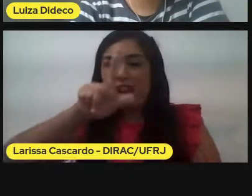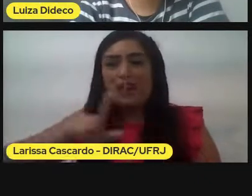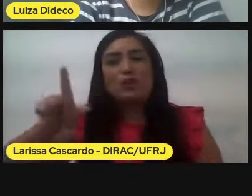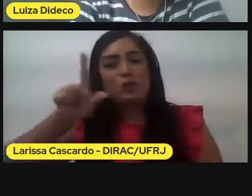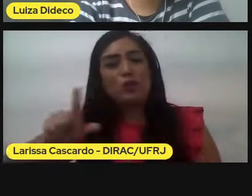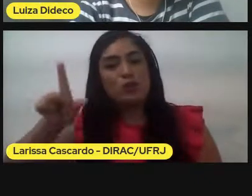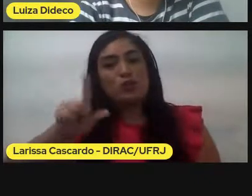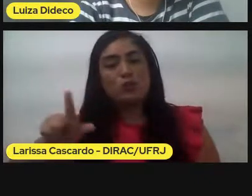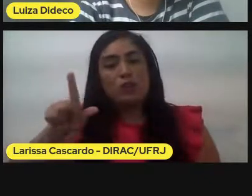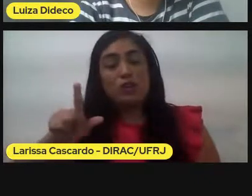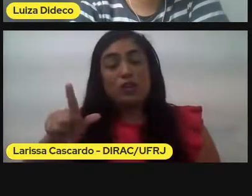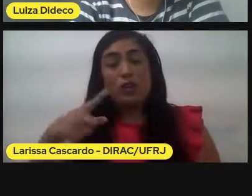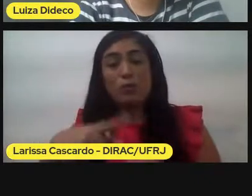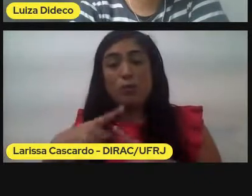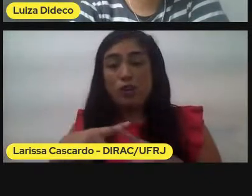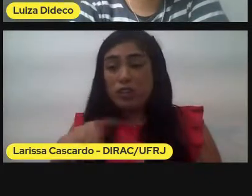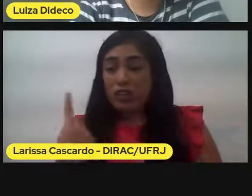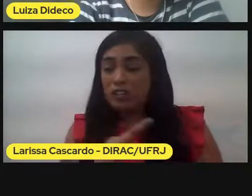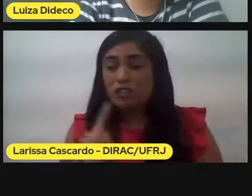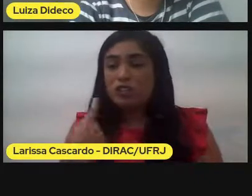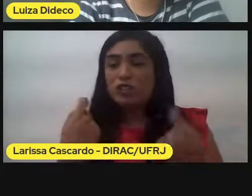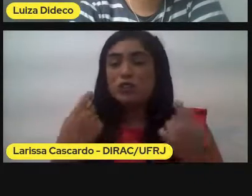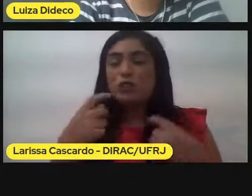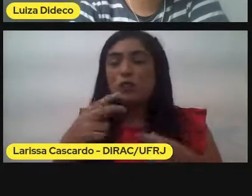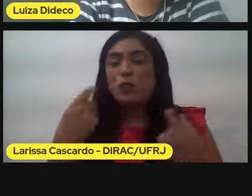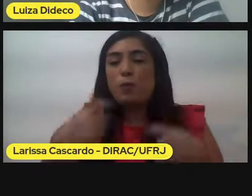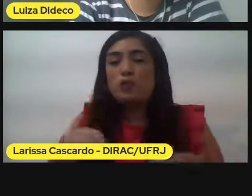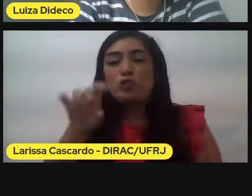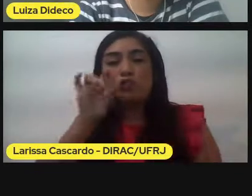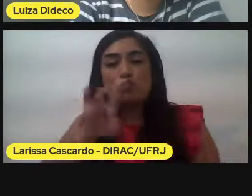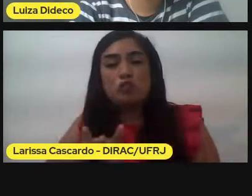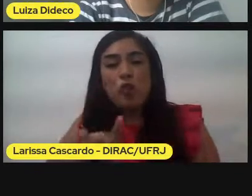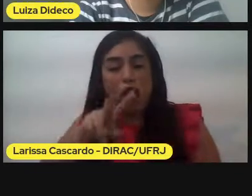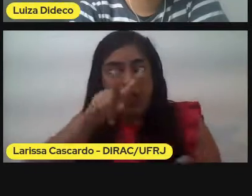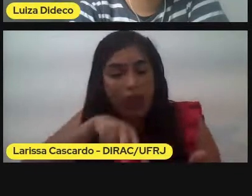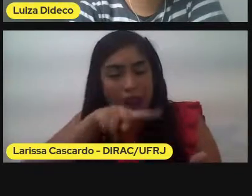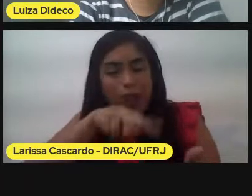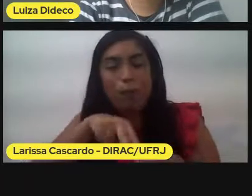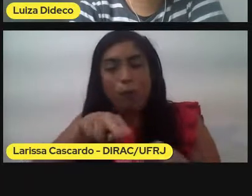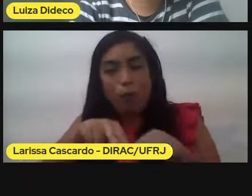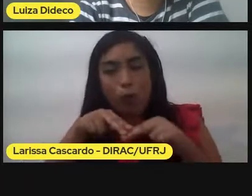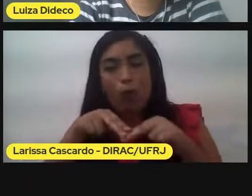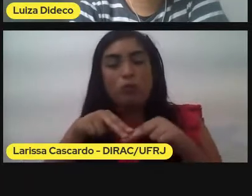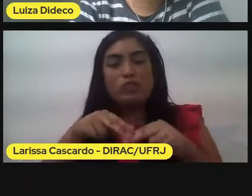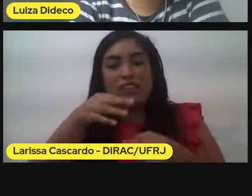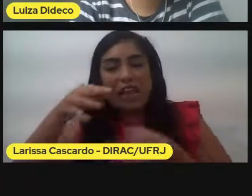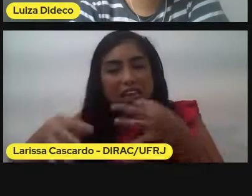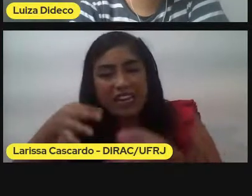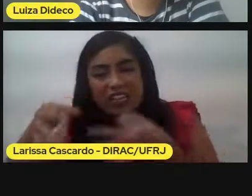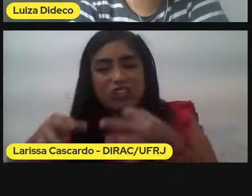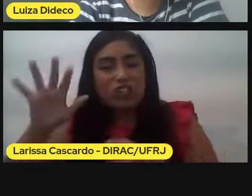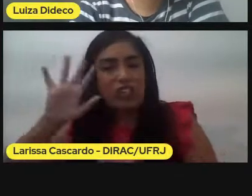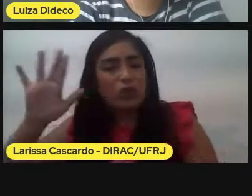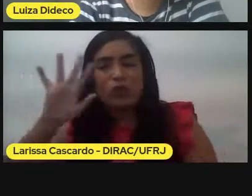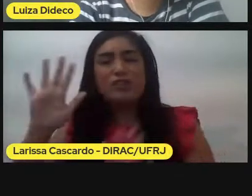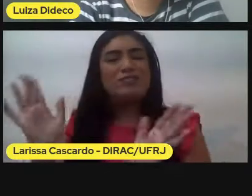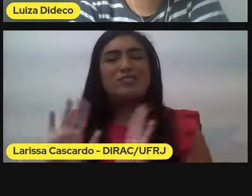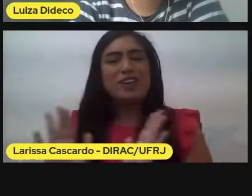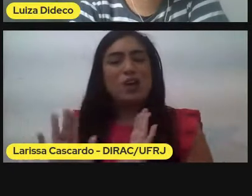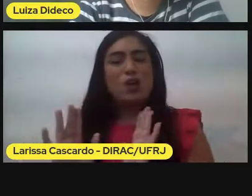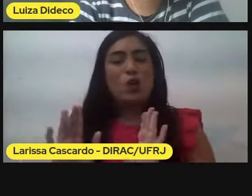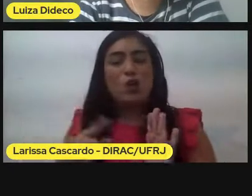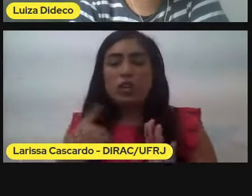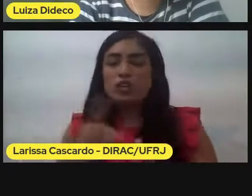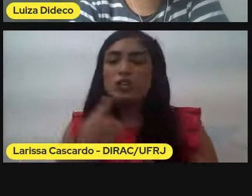da crítica. É ler literatura. O que esse livro te provoca? Né? Por que esse livro